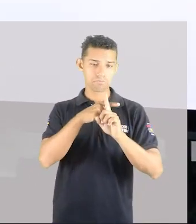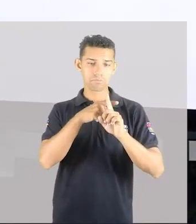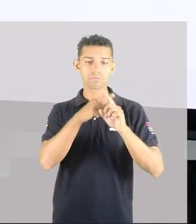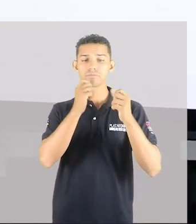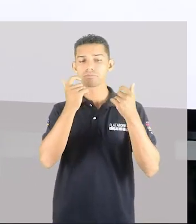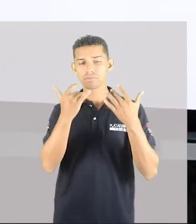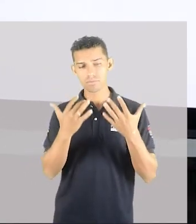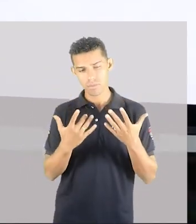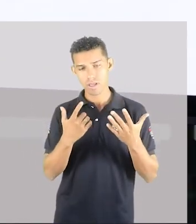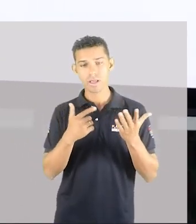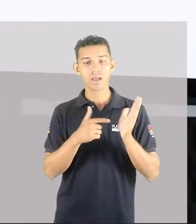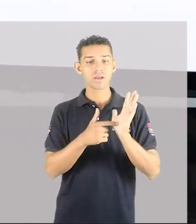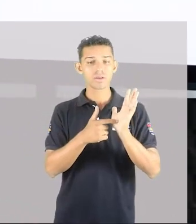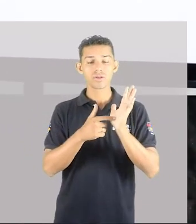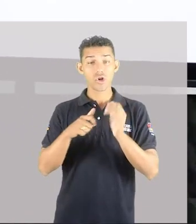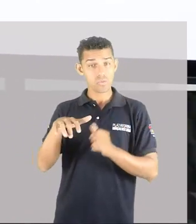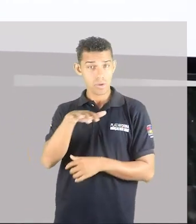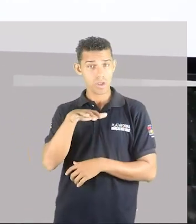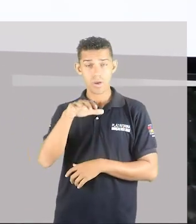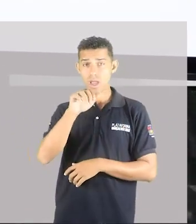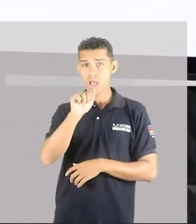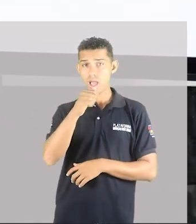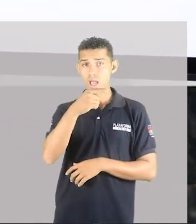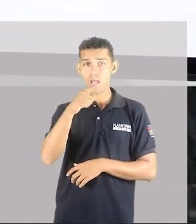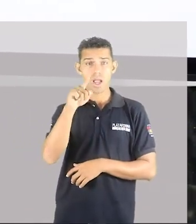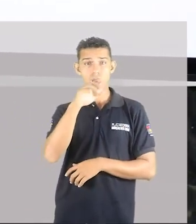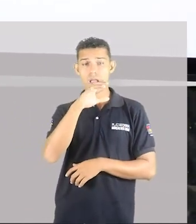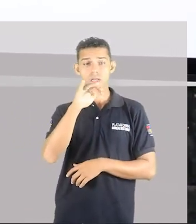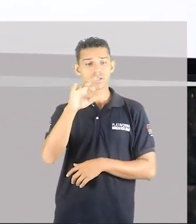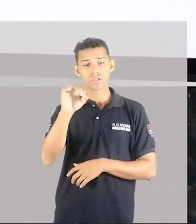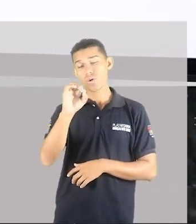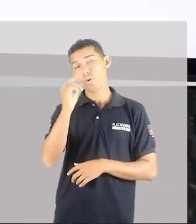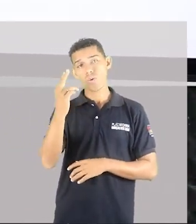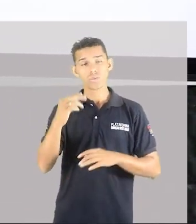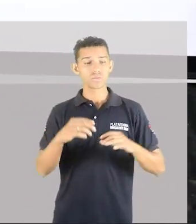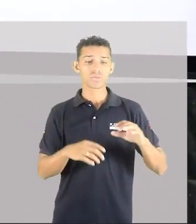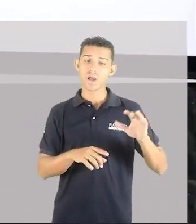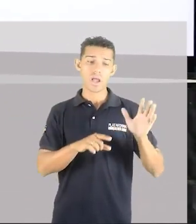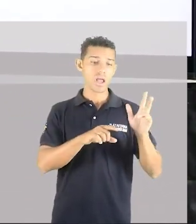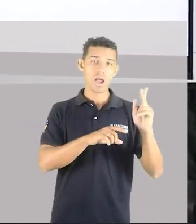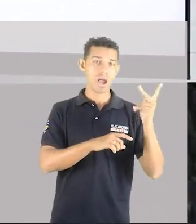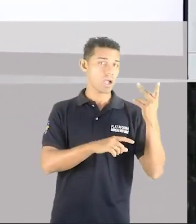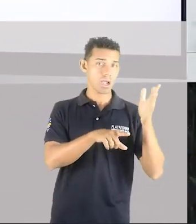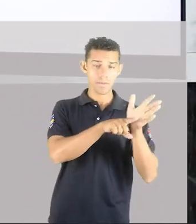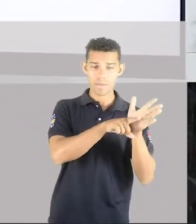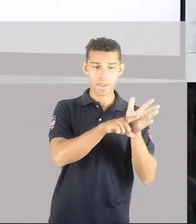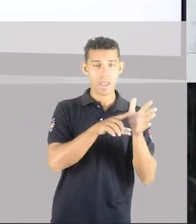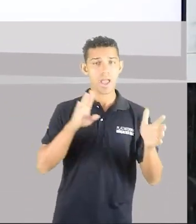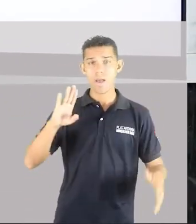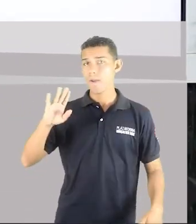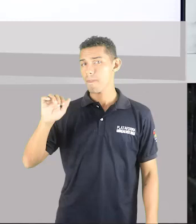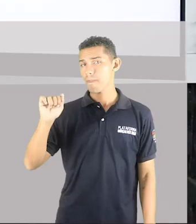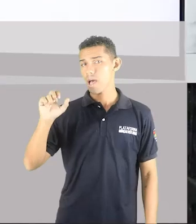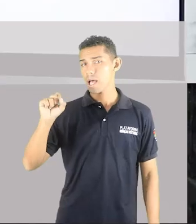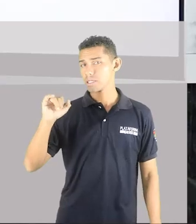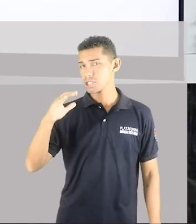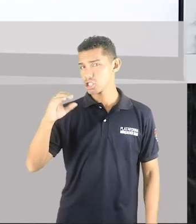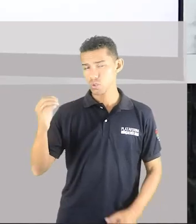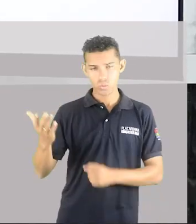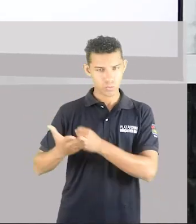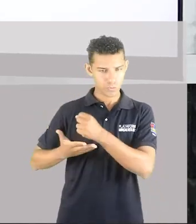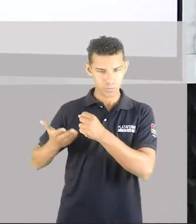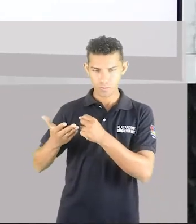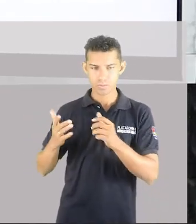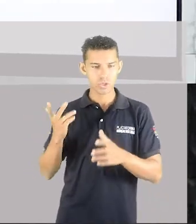falando que eu estou diante de um meio ácido, ou H-, para dizer que eu estou diante de um meio básico, entendeu? Então, é comum a gente fazer